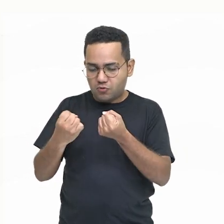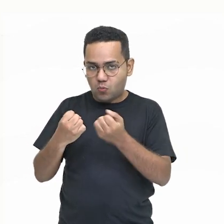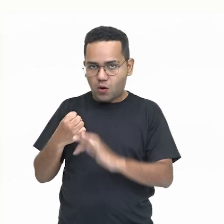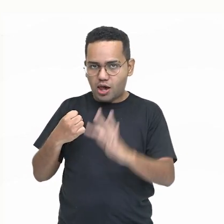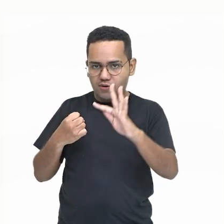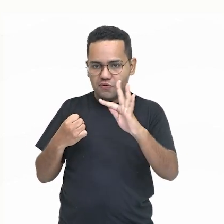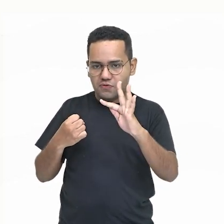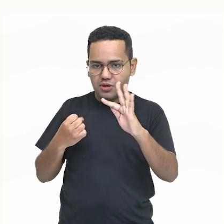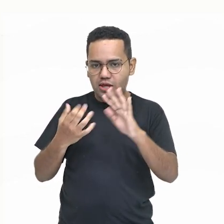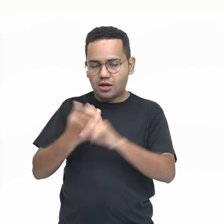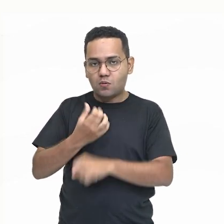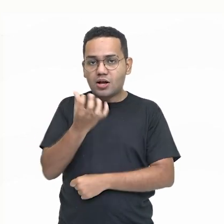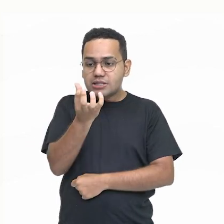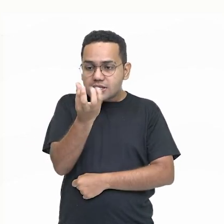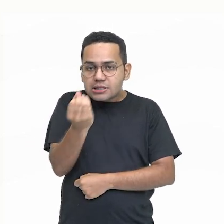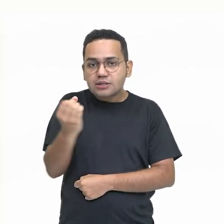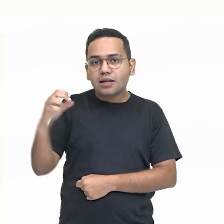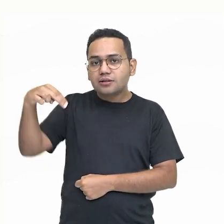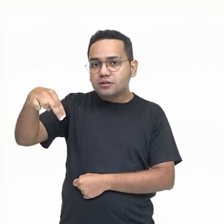quem nos dados